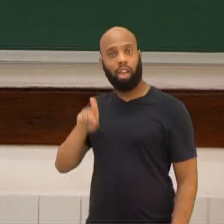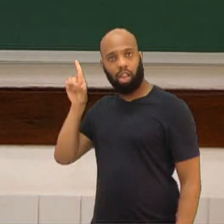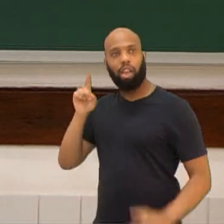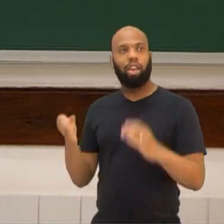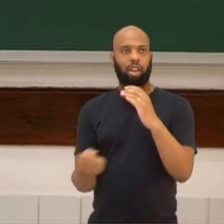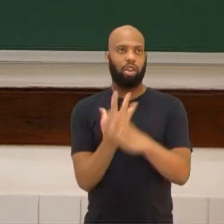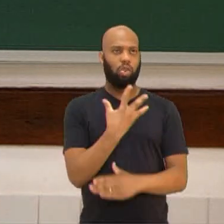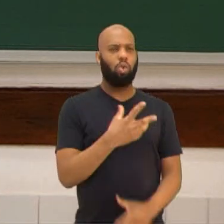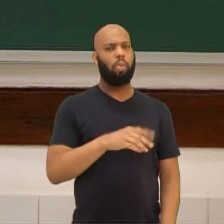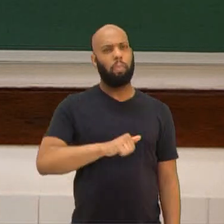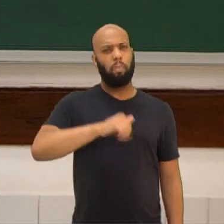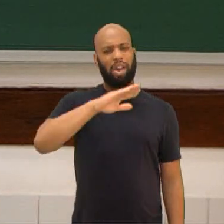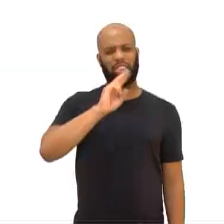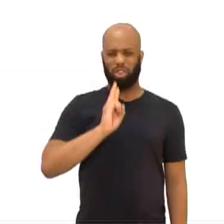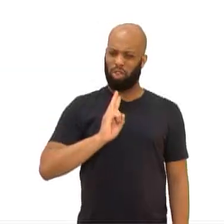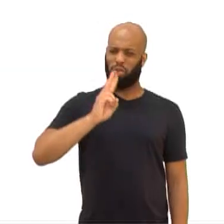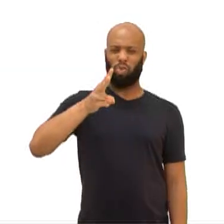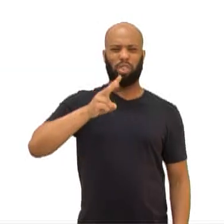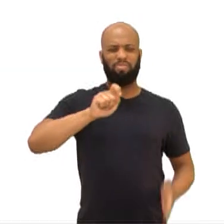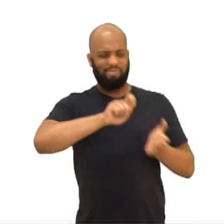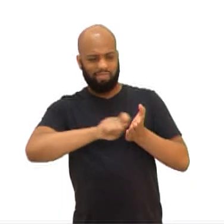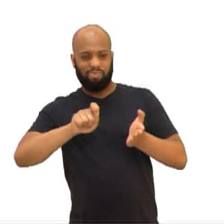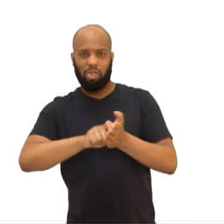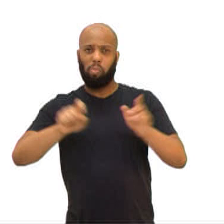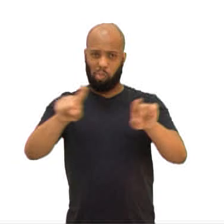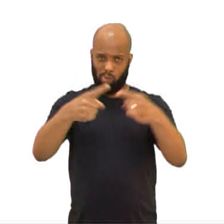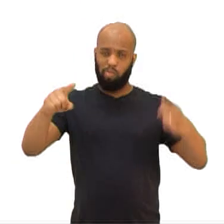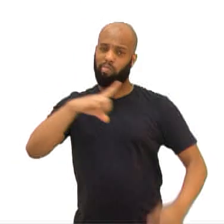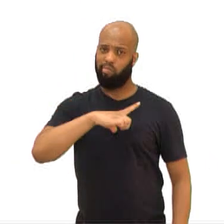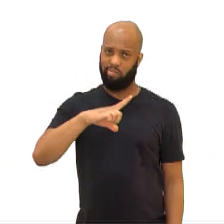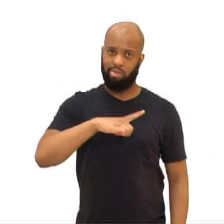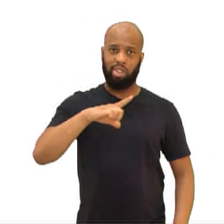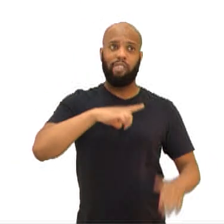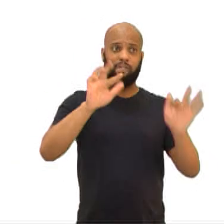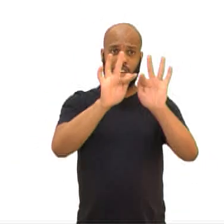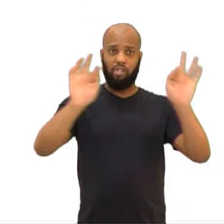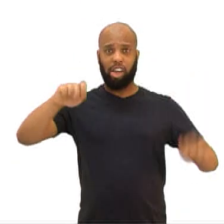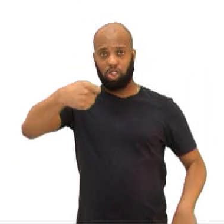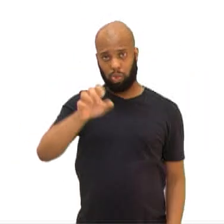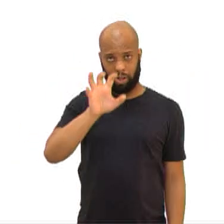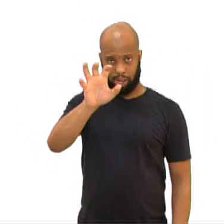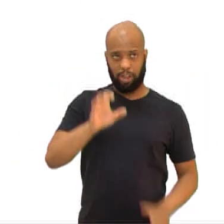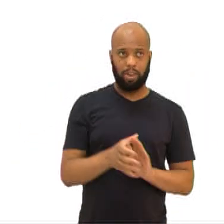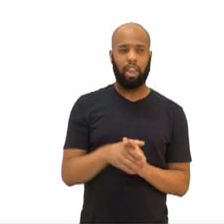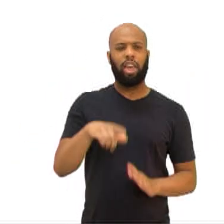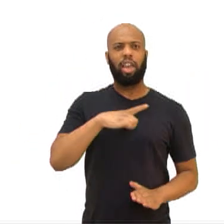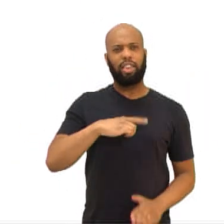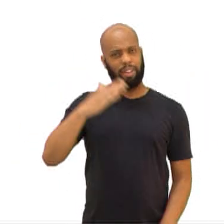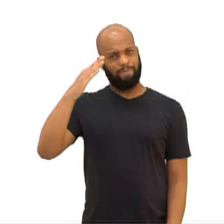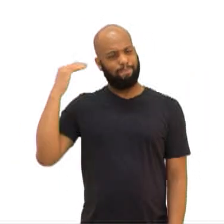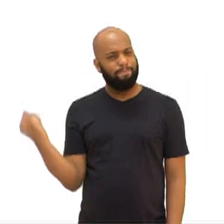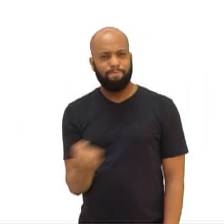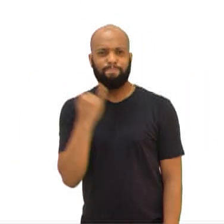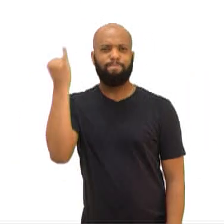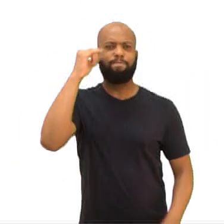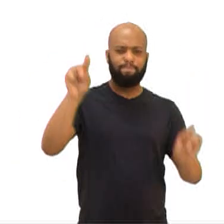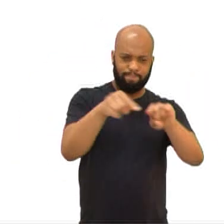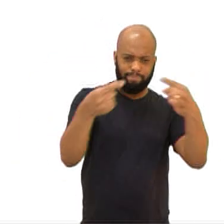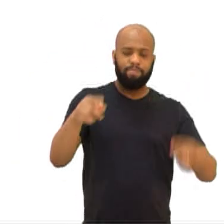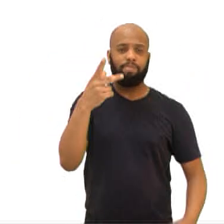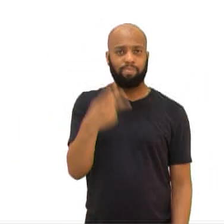Villa-Lobos ele criou mais de 2.000 composições musicais. Uma frase sobre ele: expoente da música do modernismo no